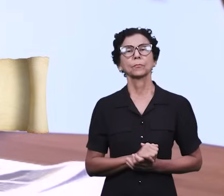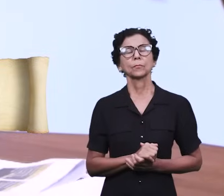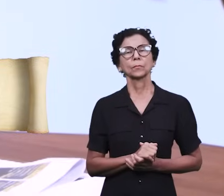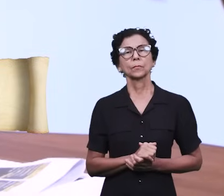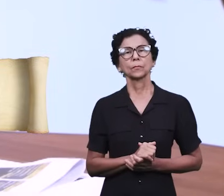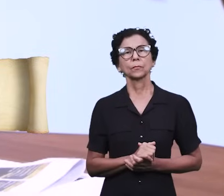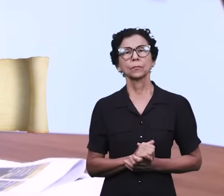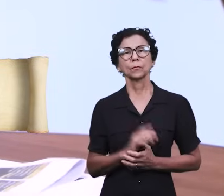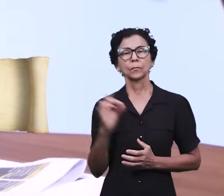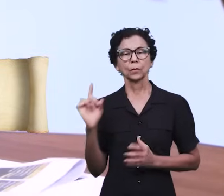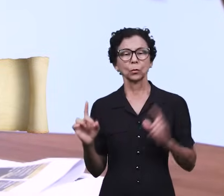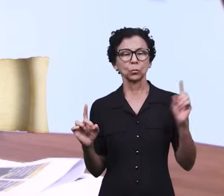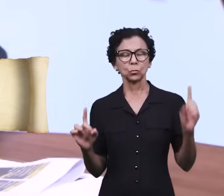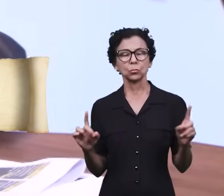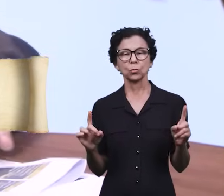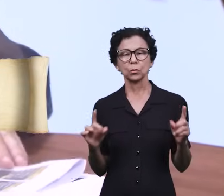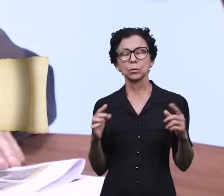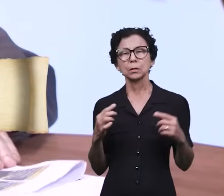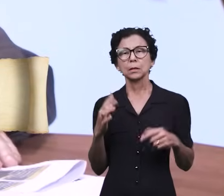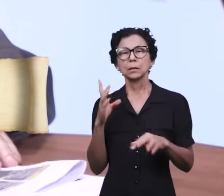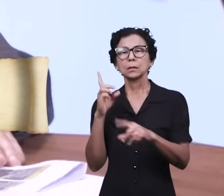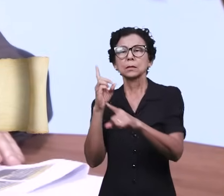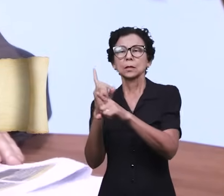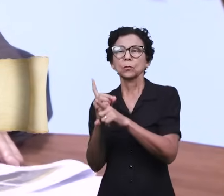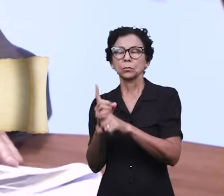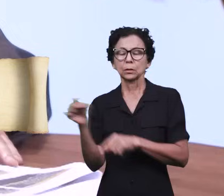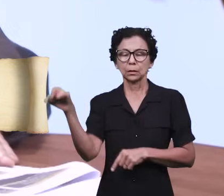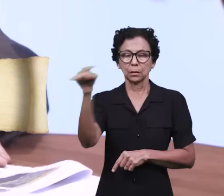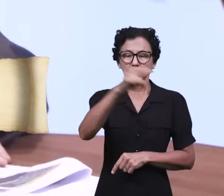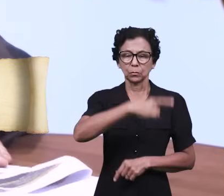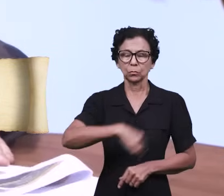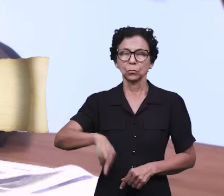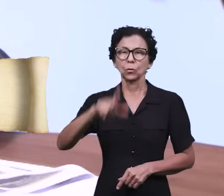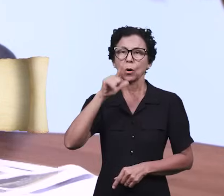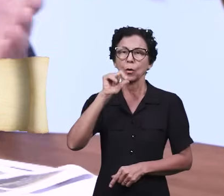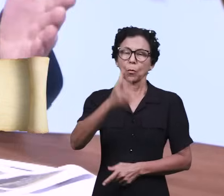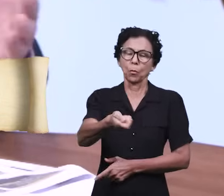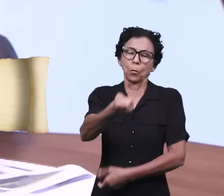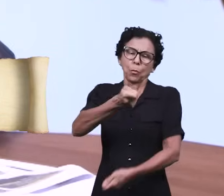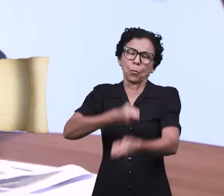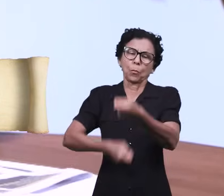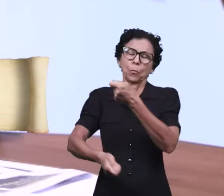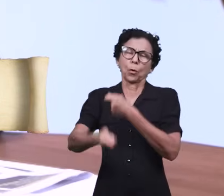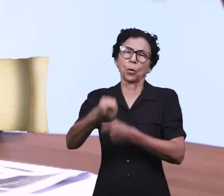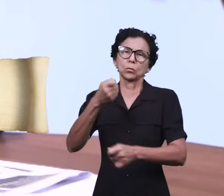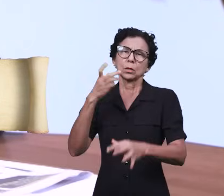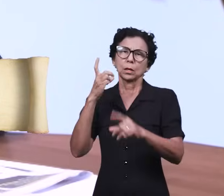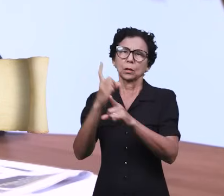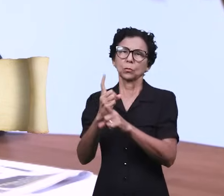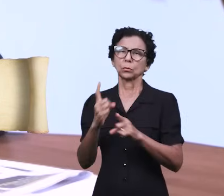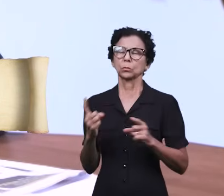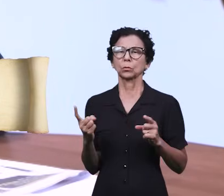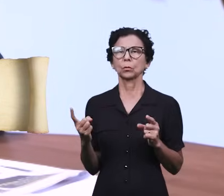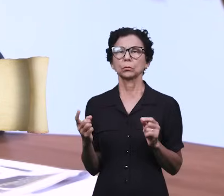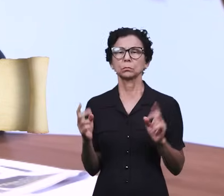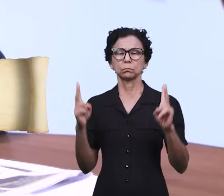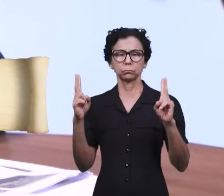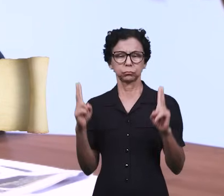poço, Seba, juramento. Berseba, poço do juramento. E foi feito o pacto entre